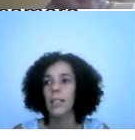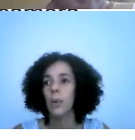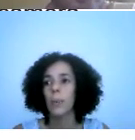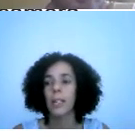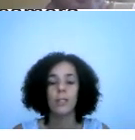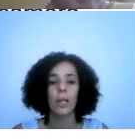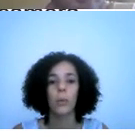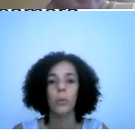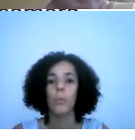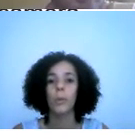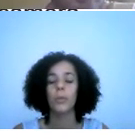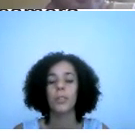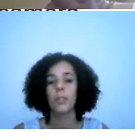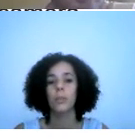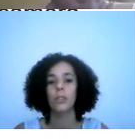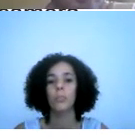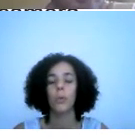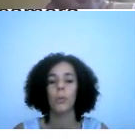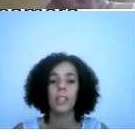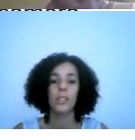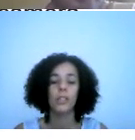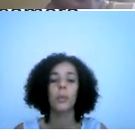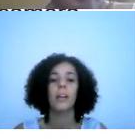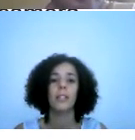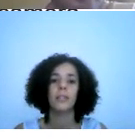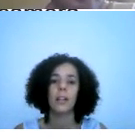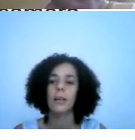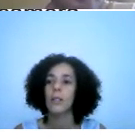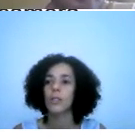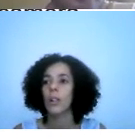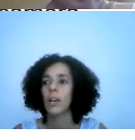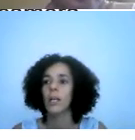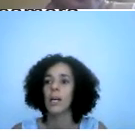né, europeias, né, quando o homem conseguiu transpor uma das grandes barreiras, né,